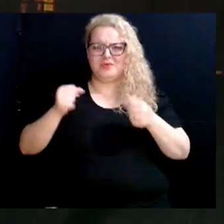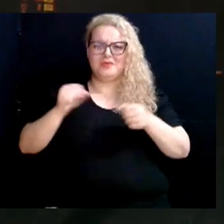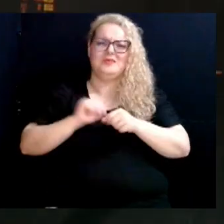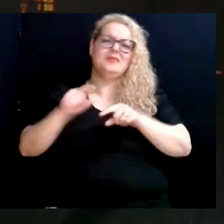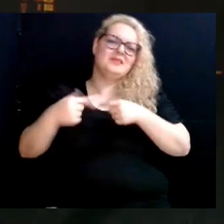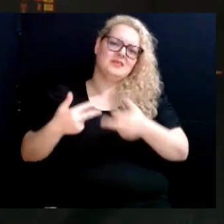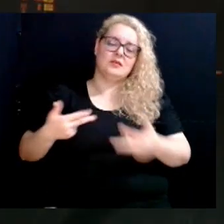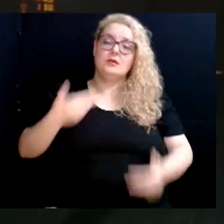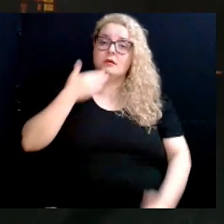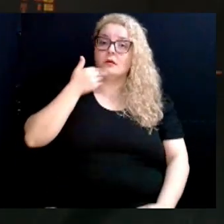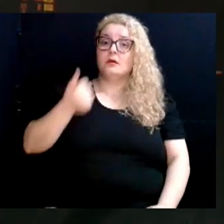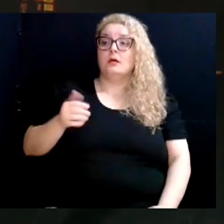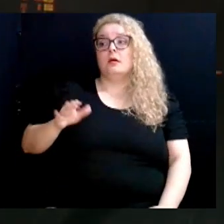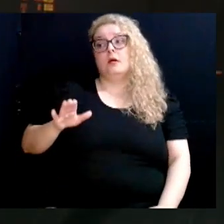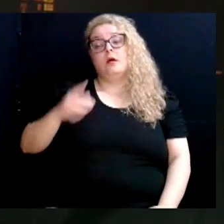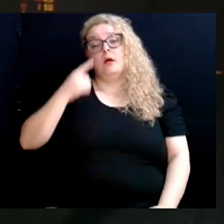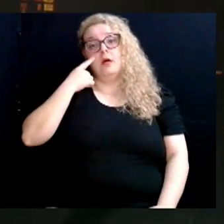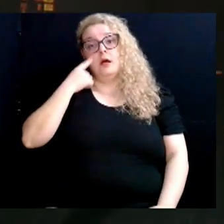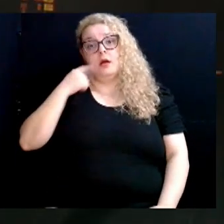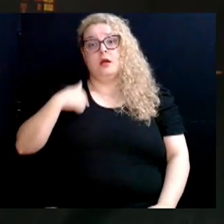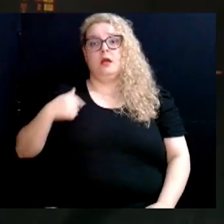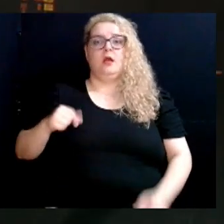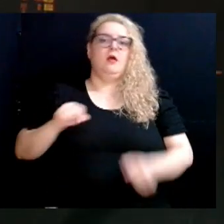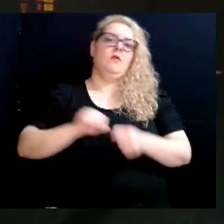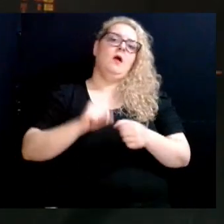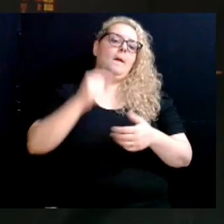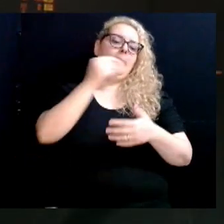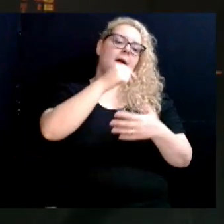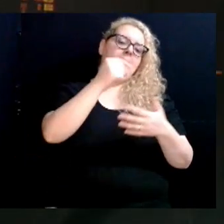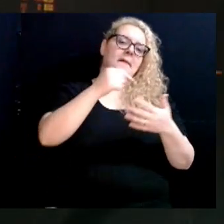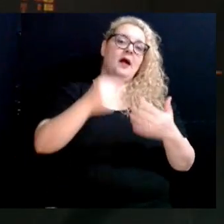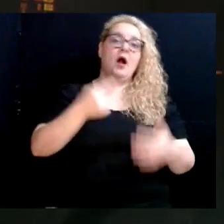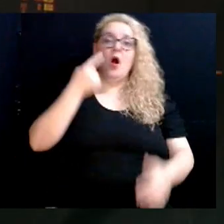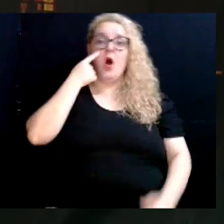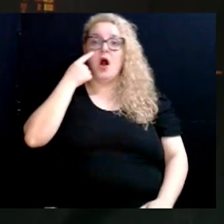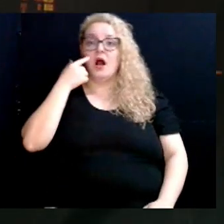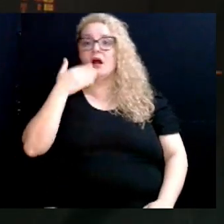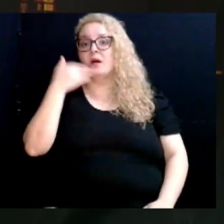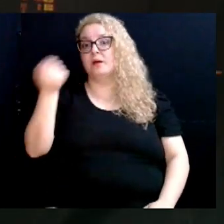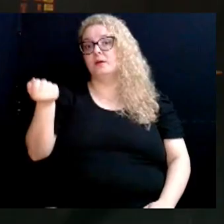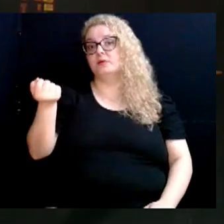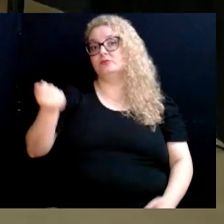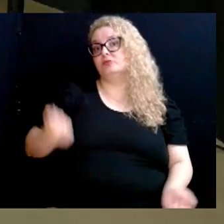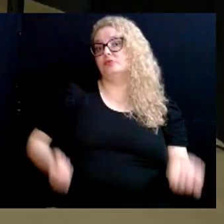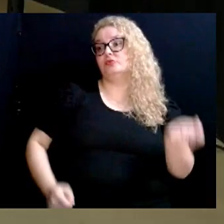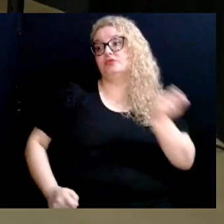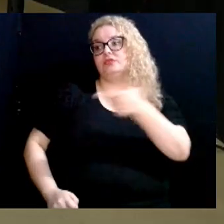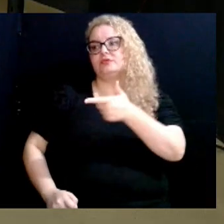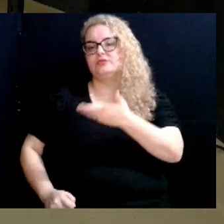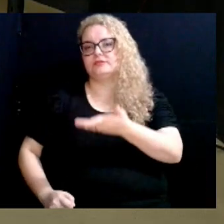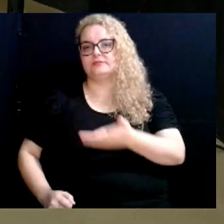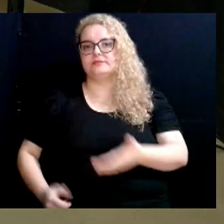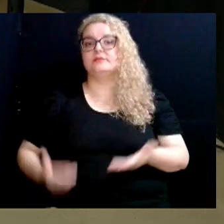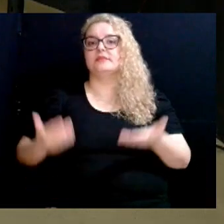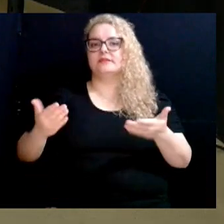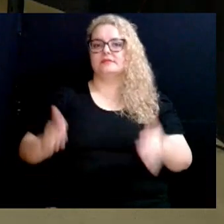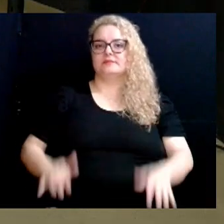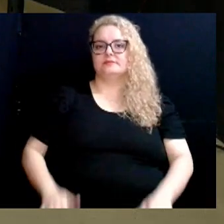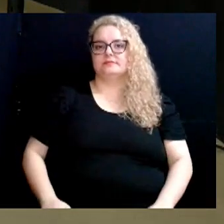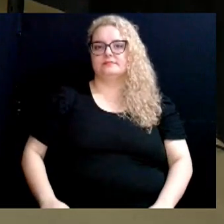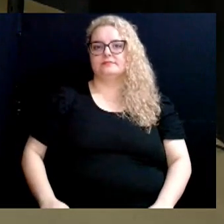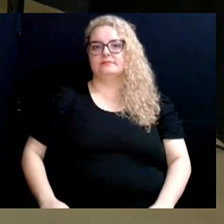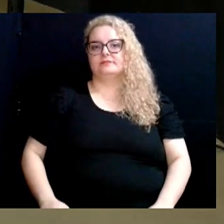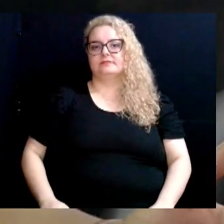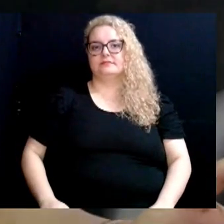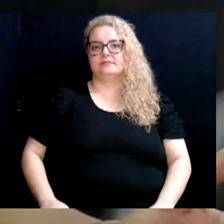que é melhor. Olha, eu estou fazendo tal coisa e tal coisa, olha como está bem melhor que o seu. E aí?